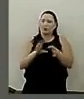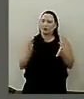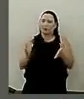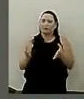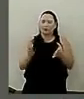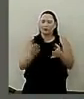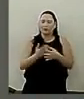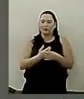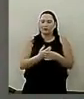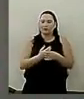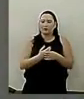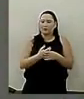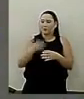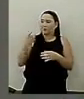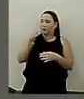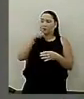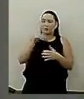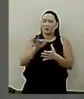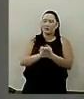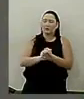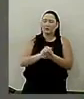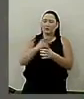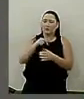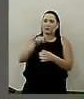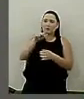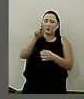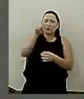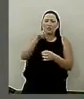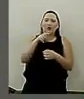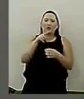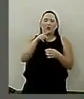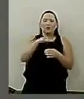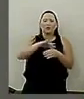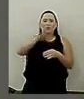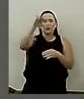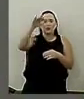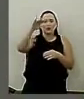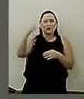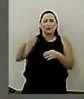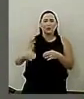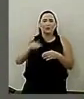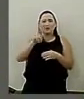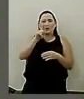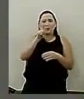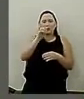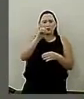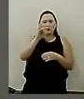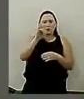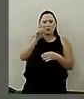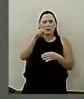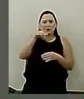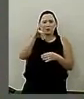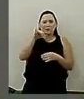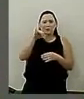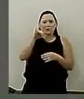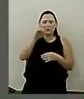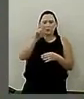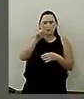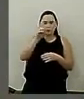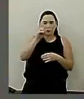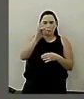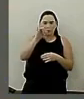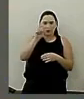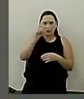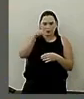estava subindo a Serra de Goianésia num carro, indo, não me lembro bem fazer o quê, não sei aonde. Eu